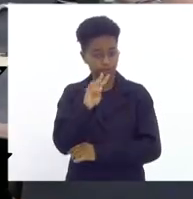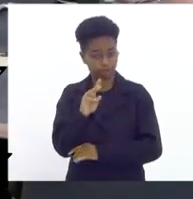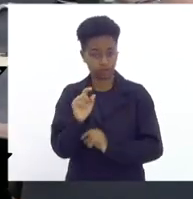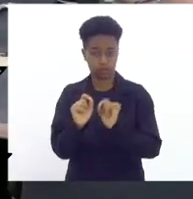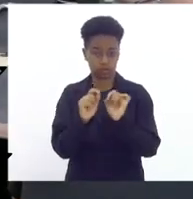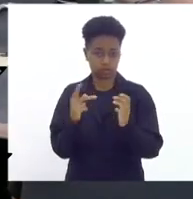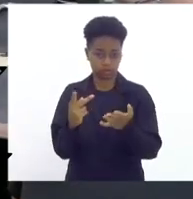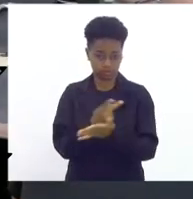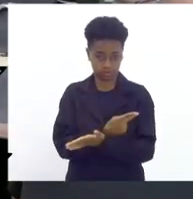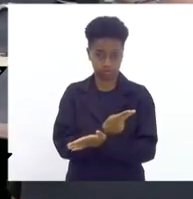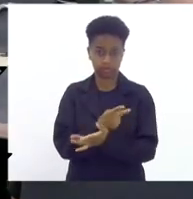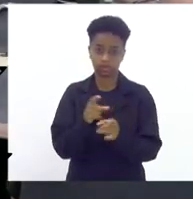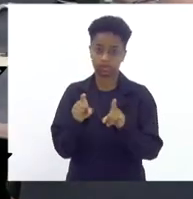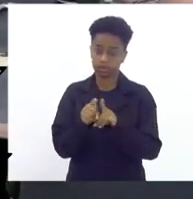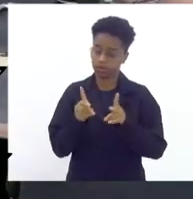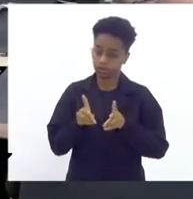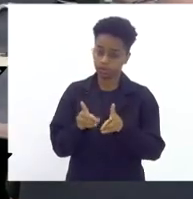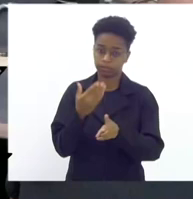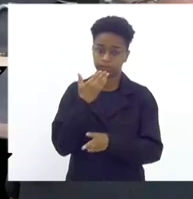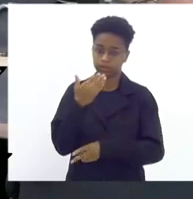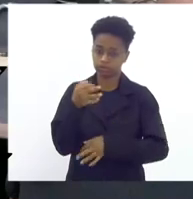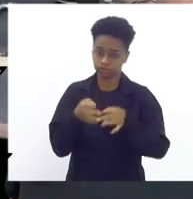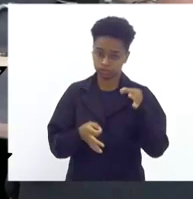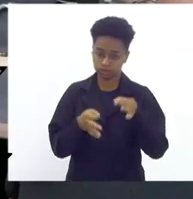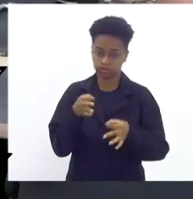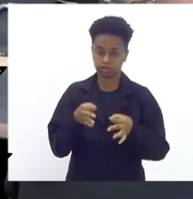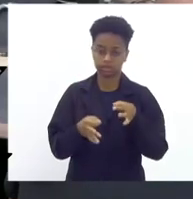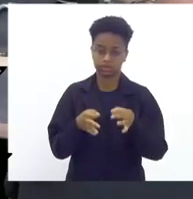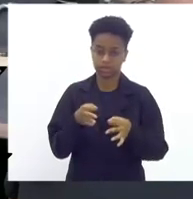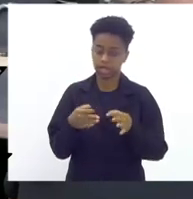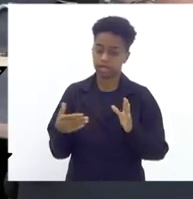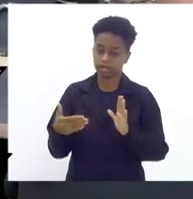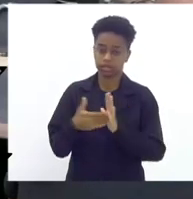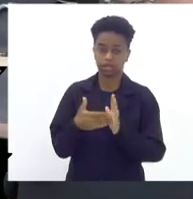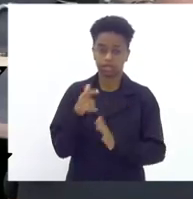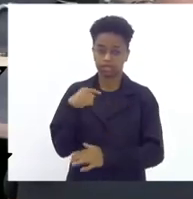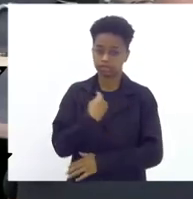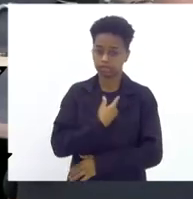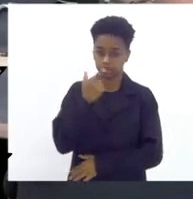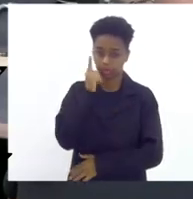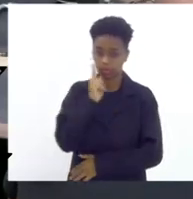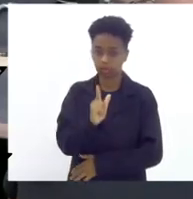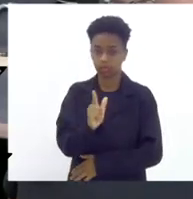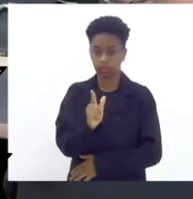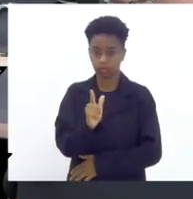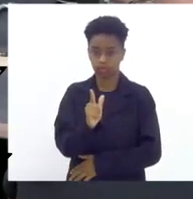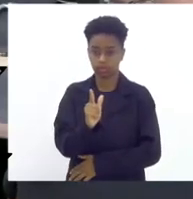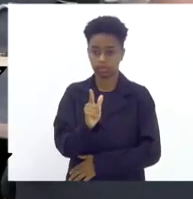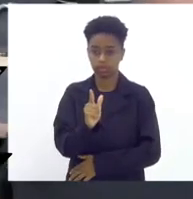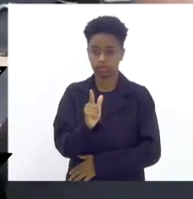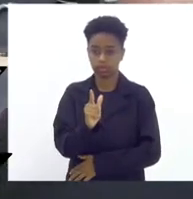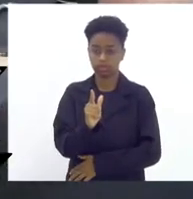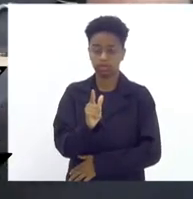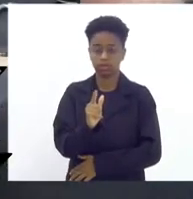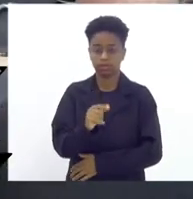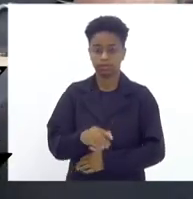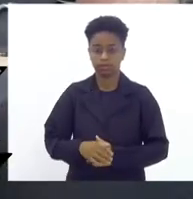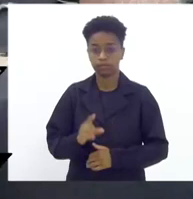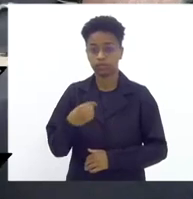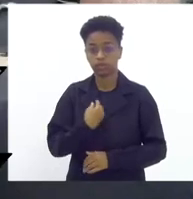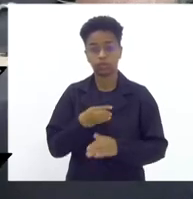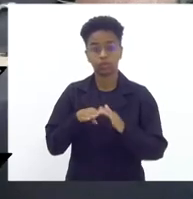e continua a pedir justiça até ele conseguir a gente já costuma falar